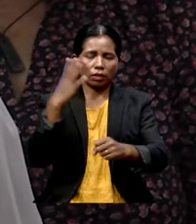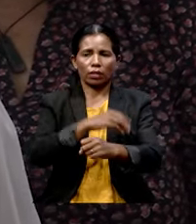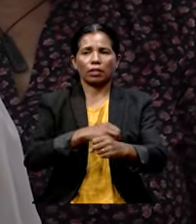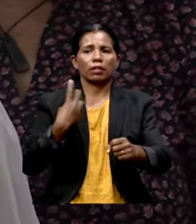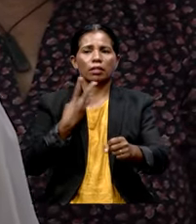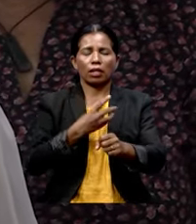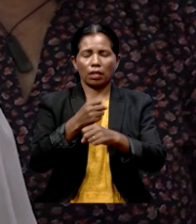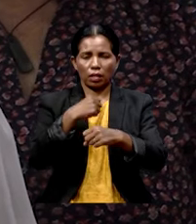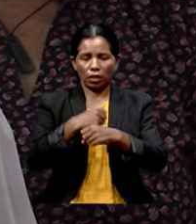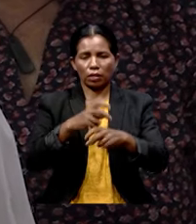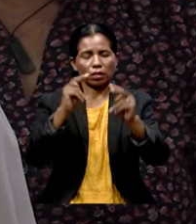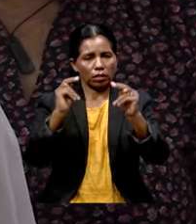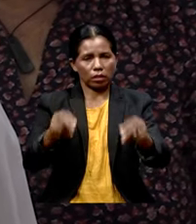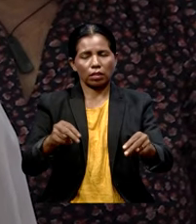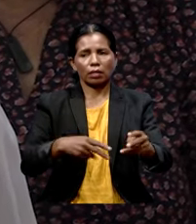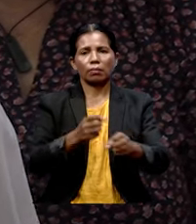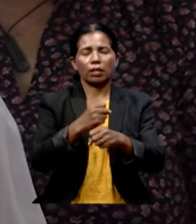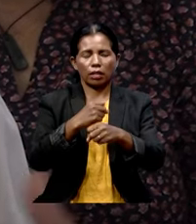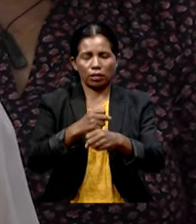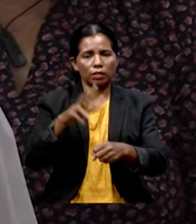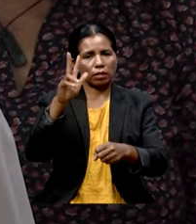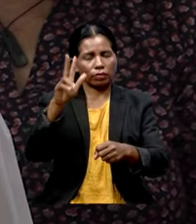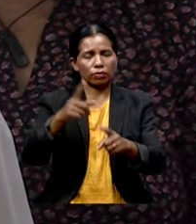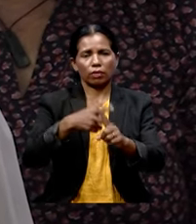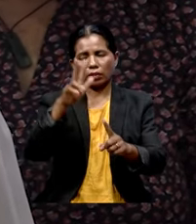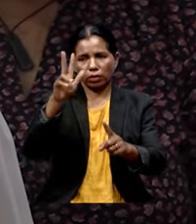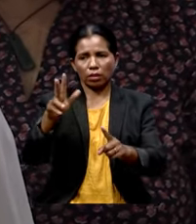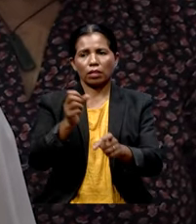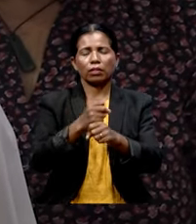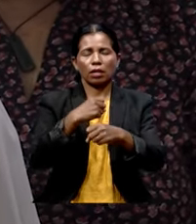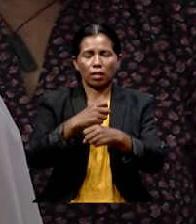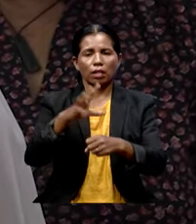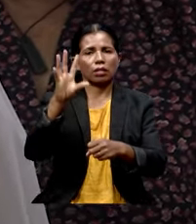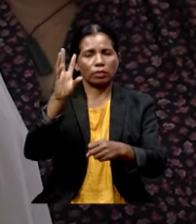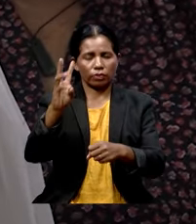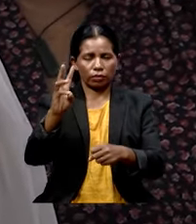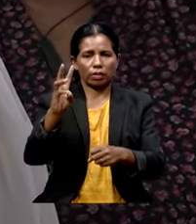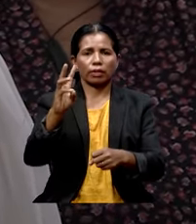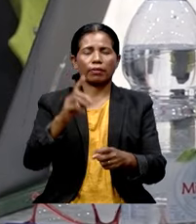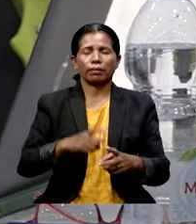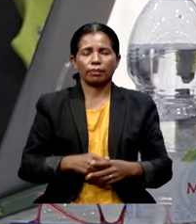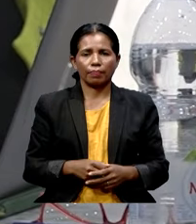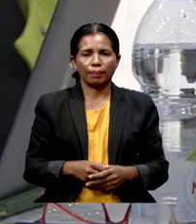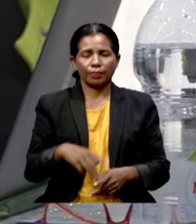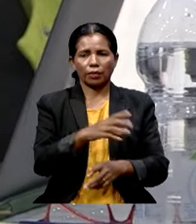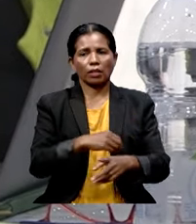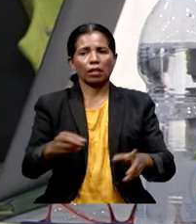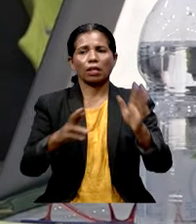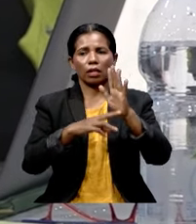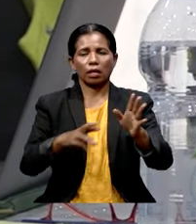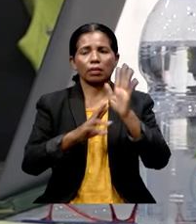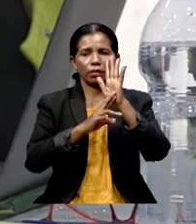halo dependemos necessidade dela ruma pelo halo 3 em 3 meses dela ruma pelo halo 6 em 6 meses. Encarregada em representante